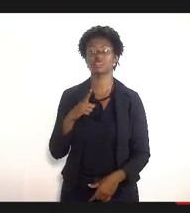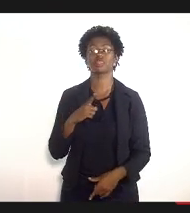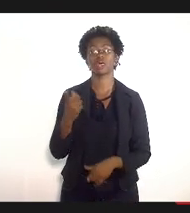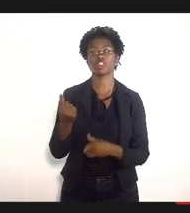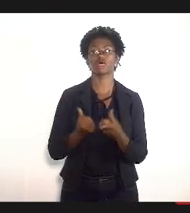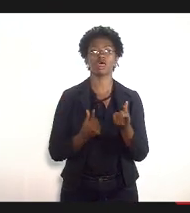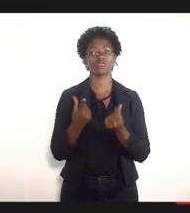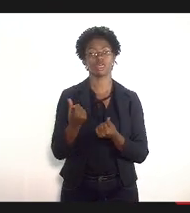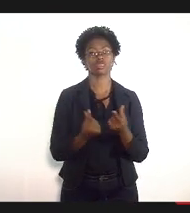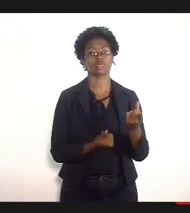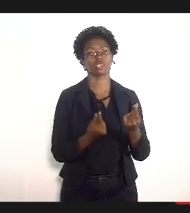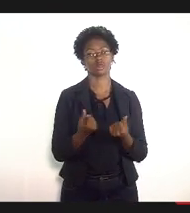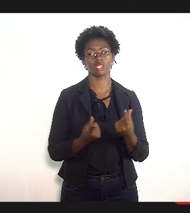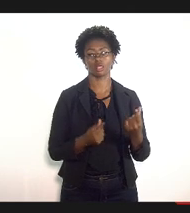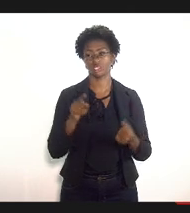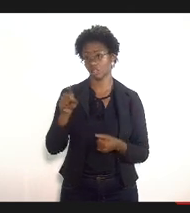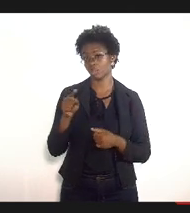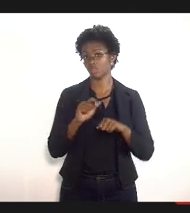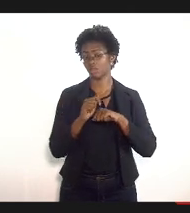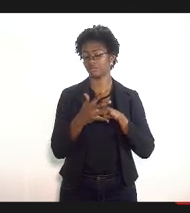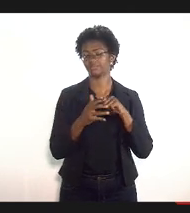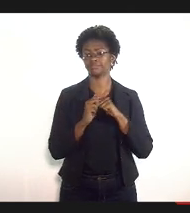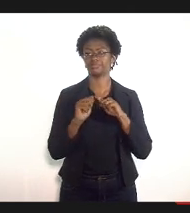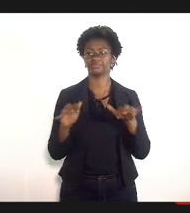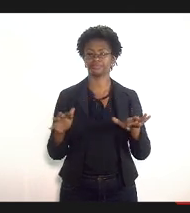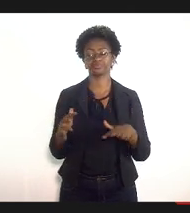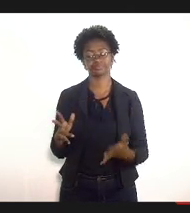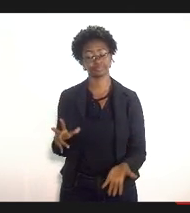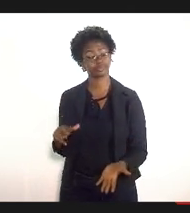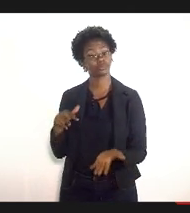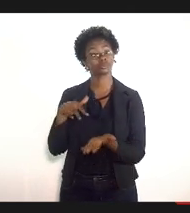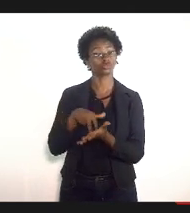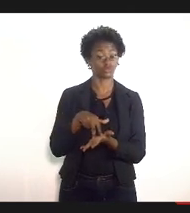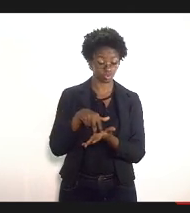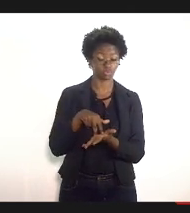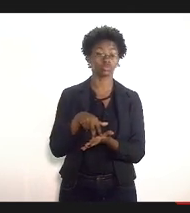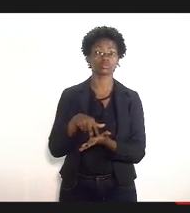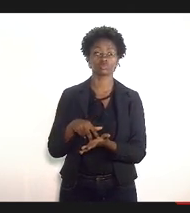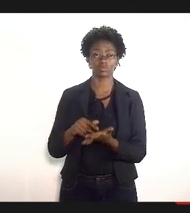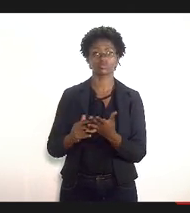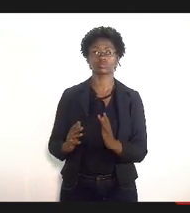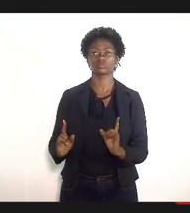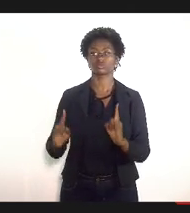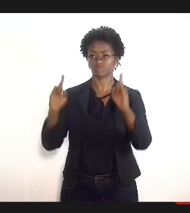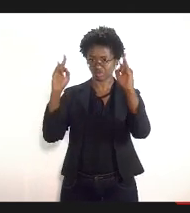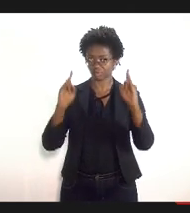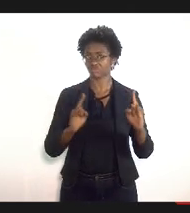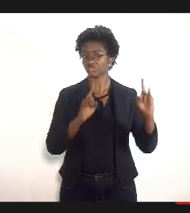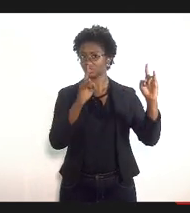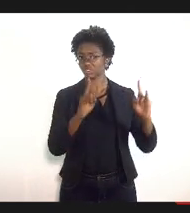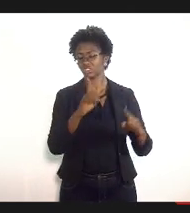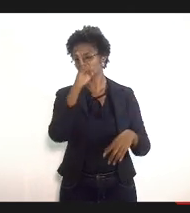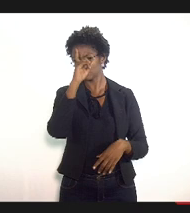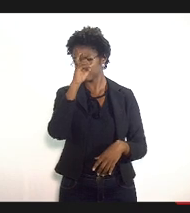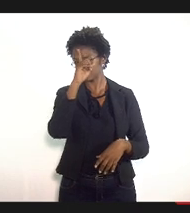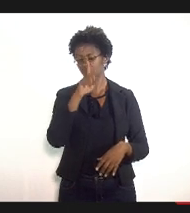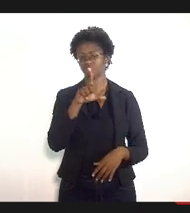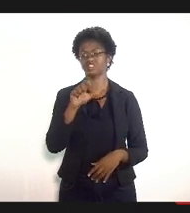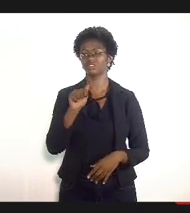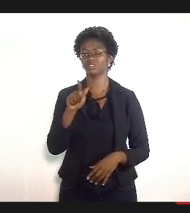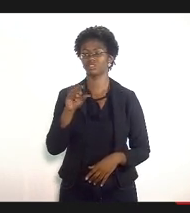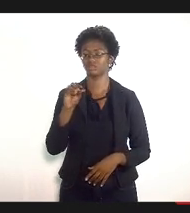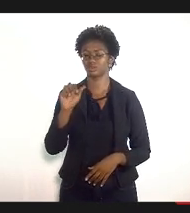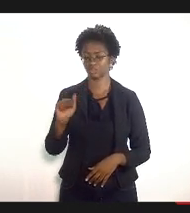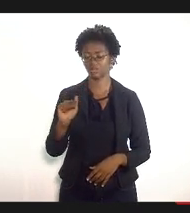muito, muito, muito com essa pandemia, para ocupar, né, andares do Hospital da Lagoa, que, aliás,